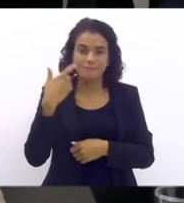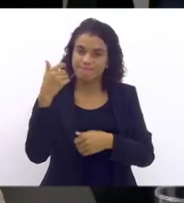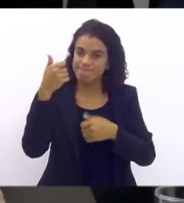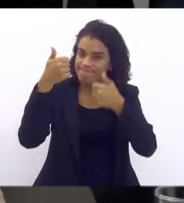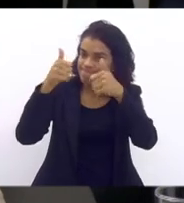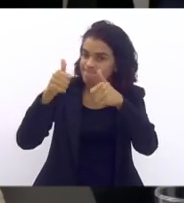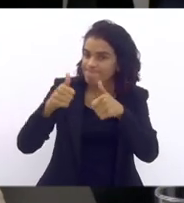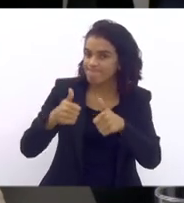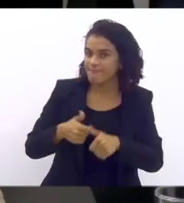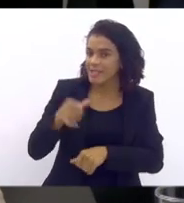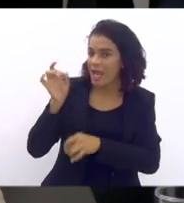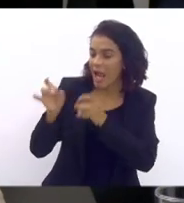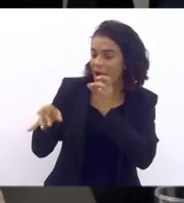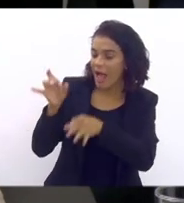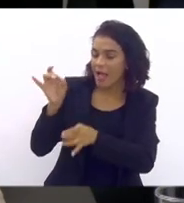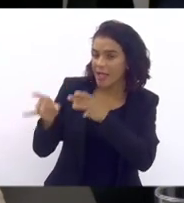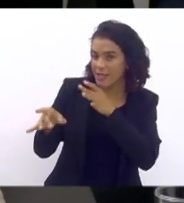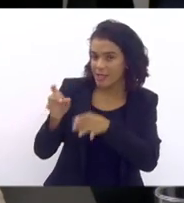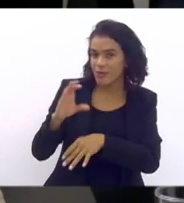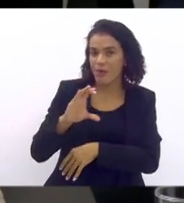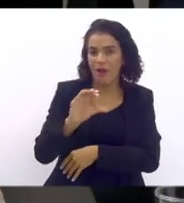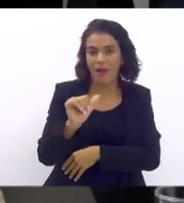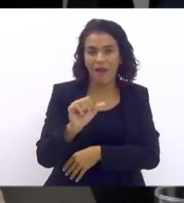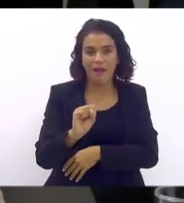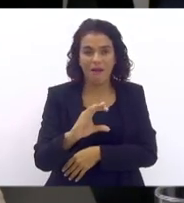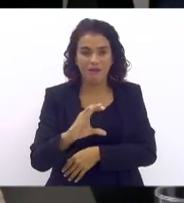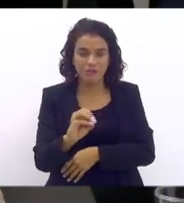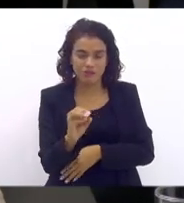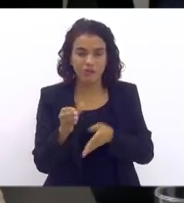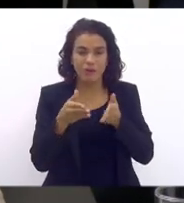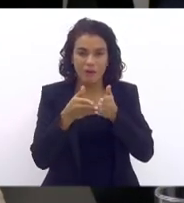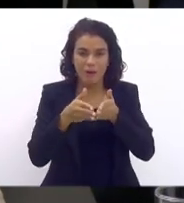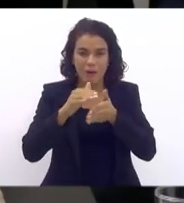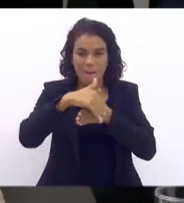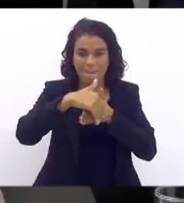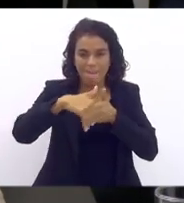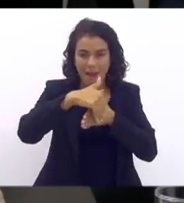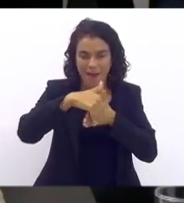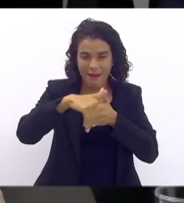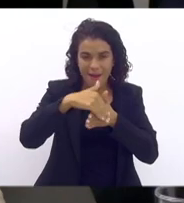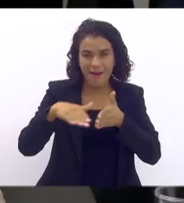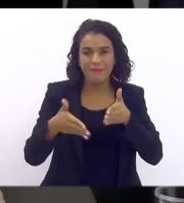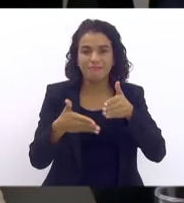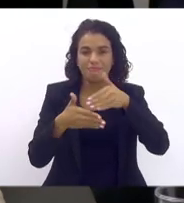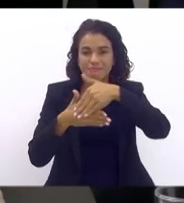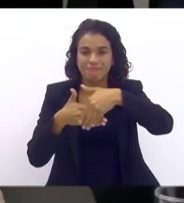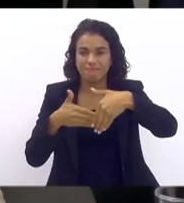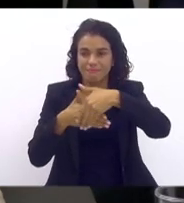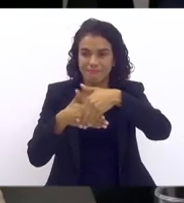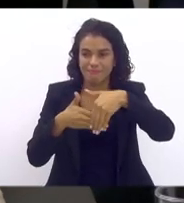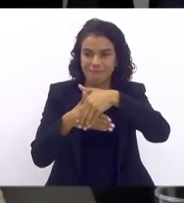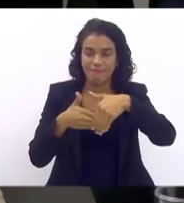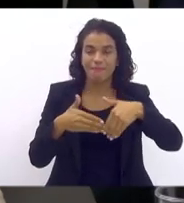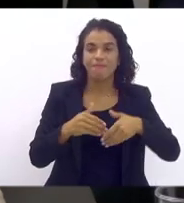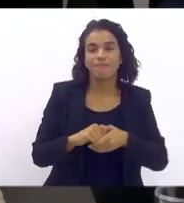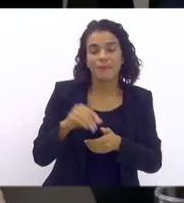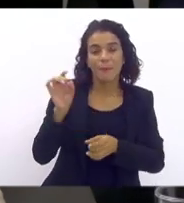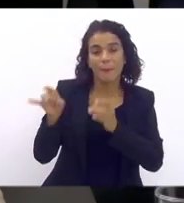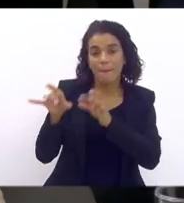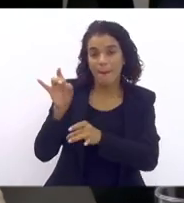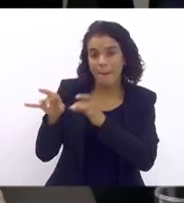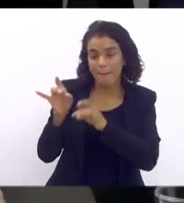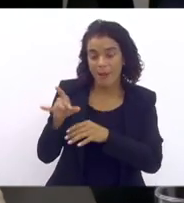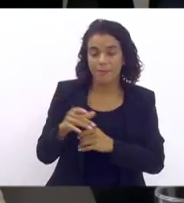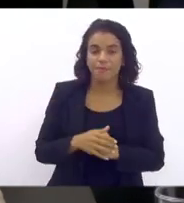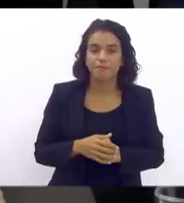tá abandonando um casco mandar ele retirar mandar ele fazer destinação né Mas a partir de uma fiscalização ativa com circuito